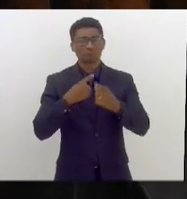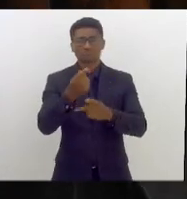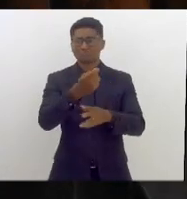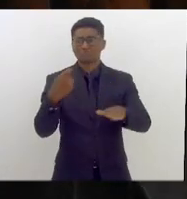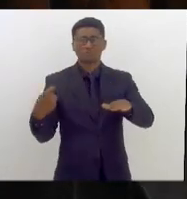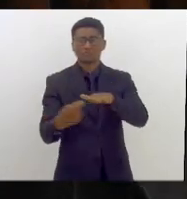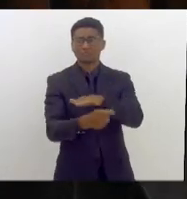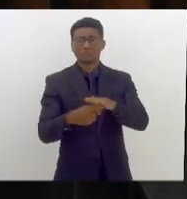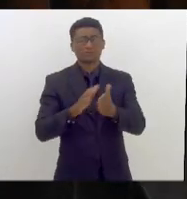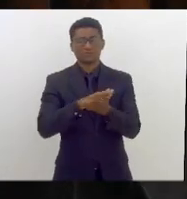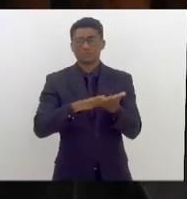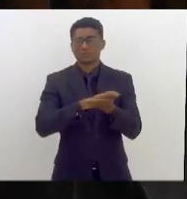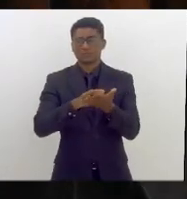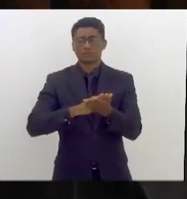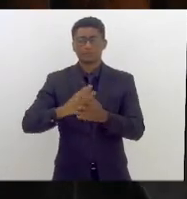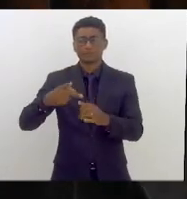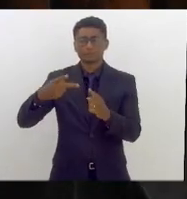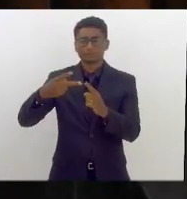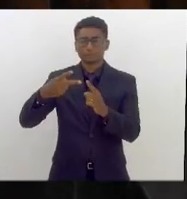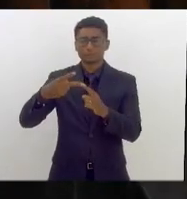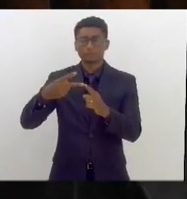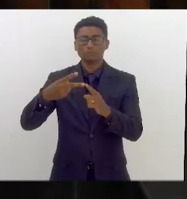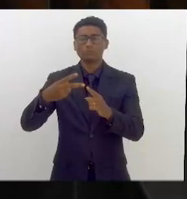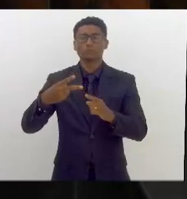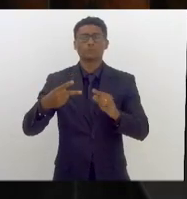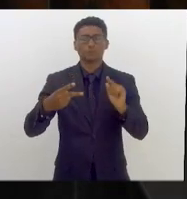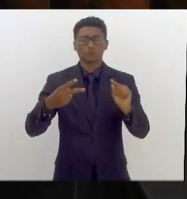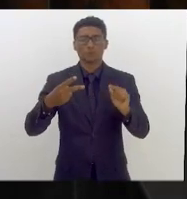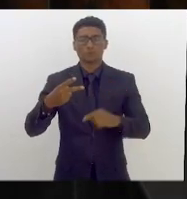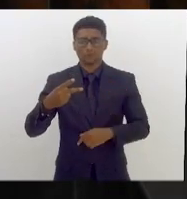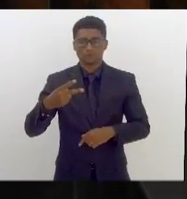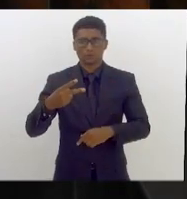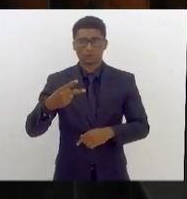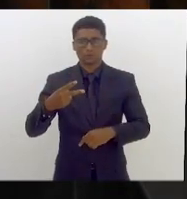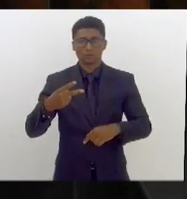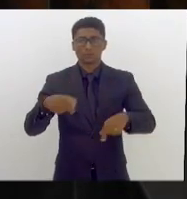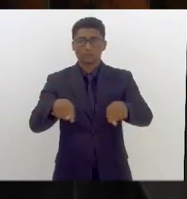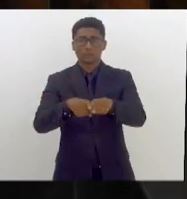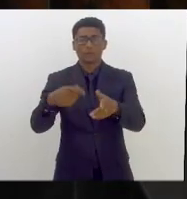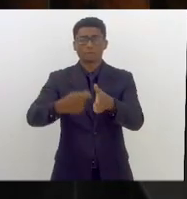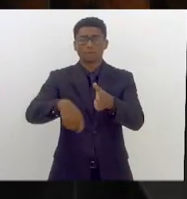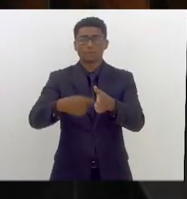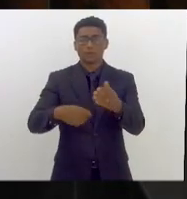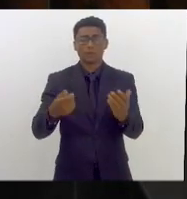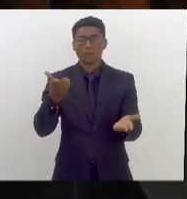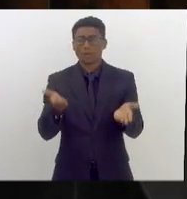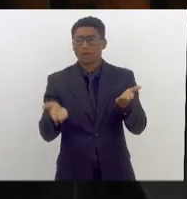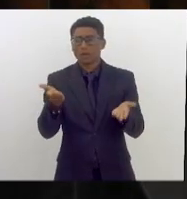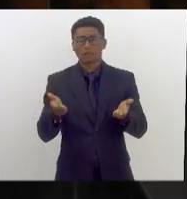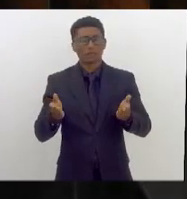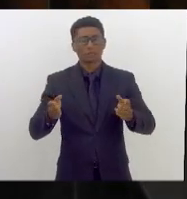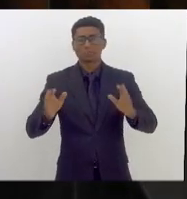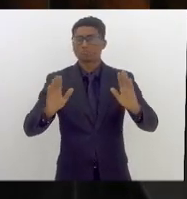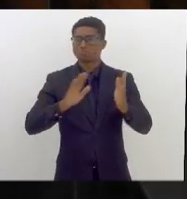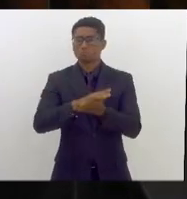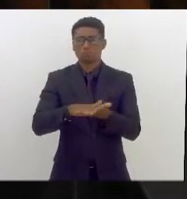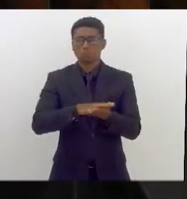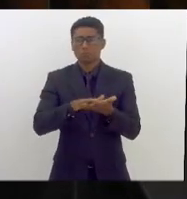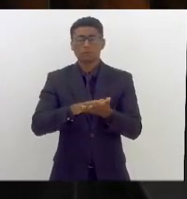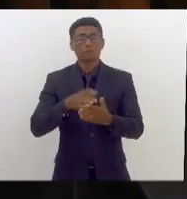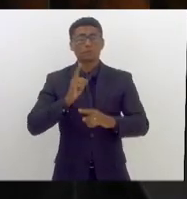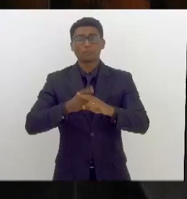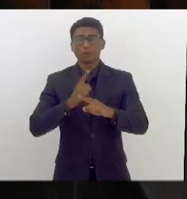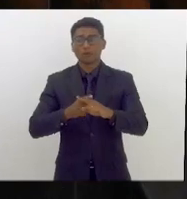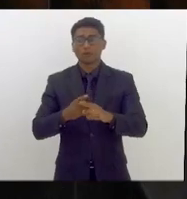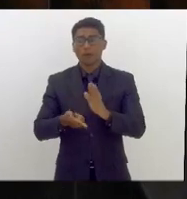Estado. E o regime também não é, né, um fator de equilíbrio fiscal, no fundo não é, porque se entrou devendo